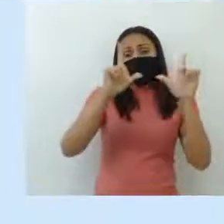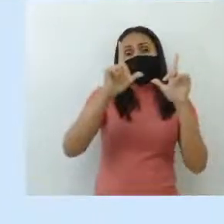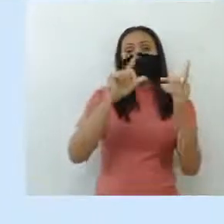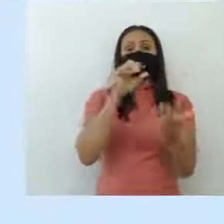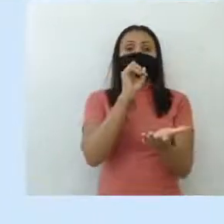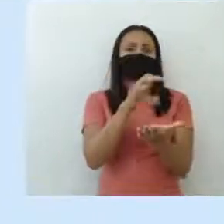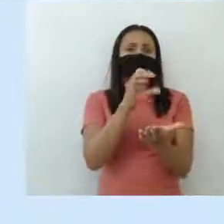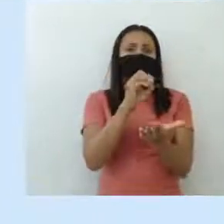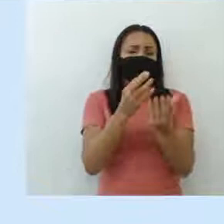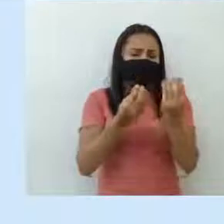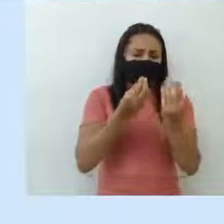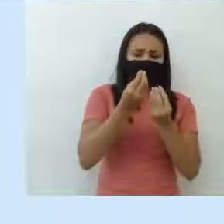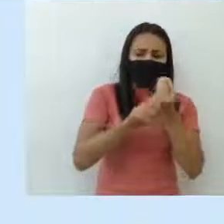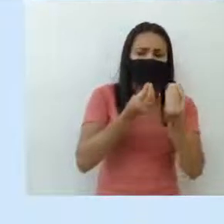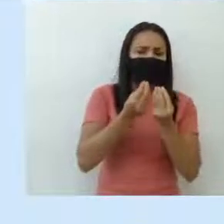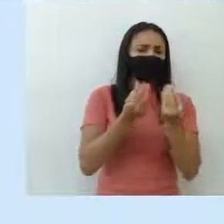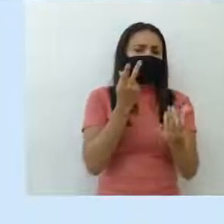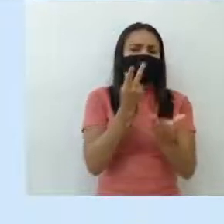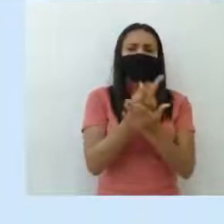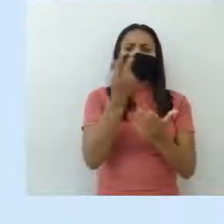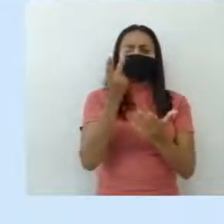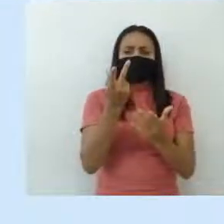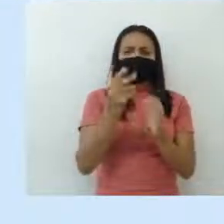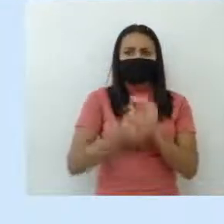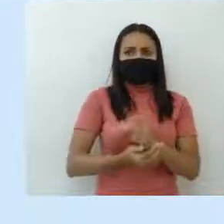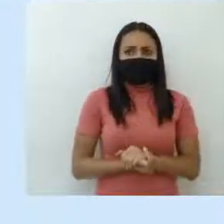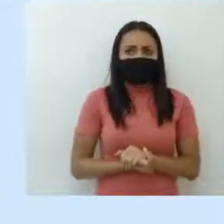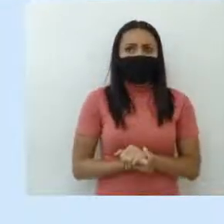perguntando como era o tráfico escravista.